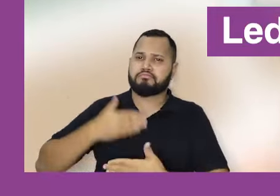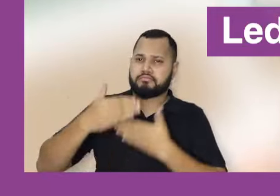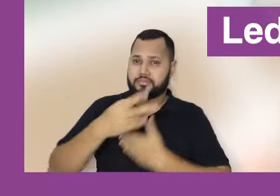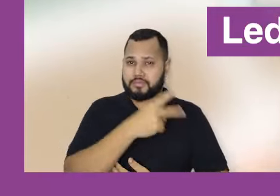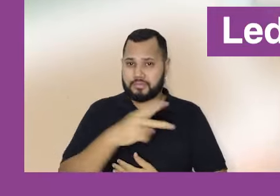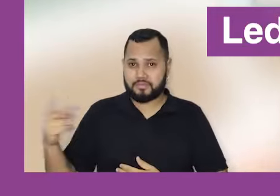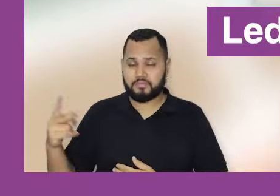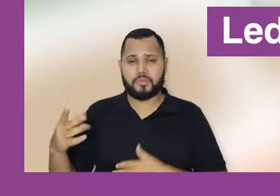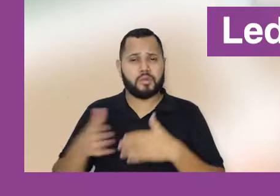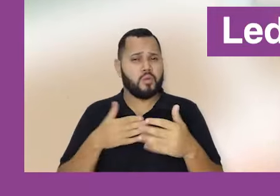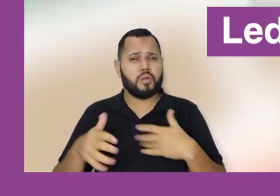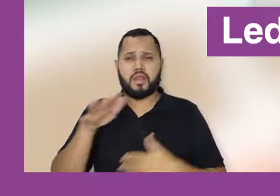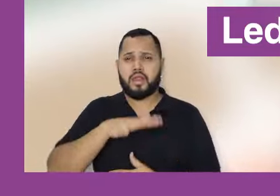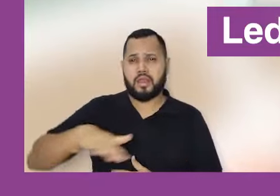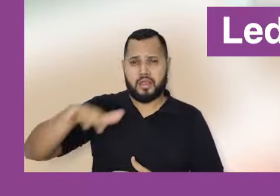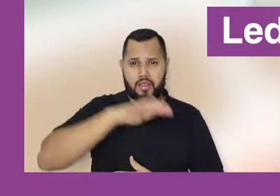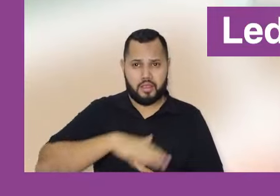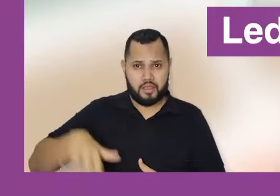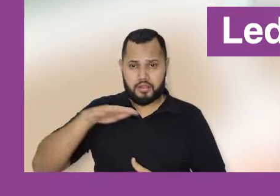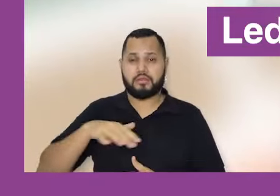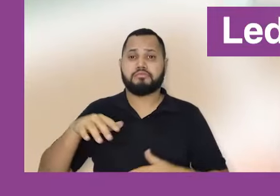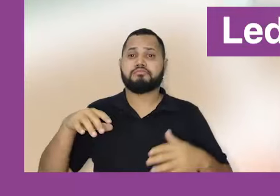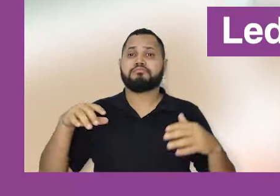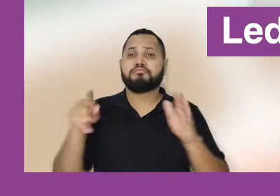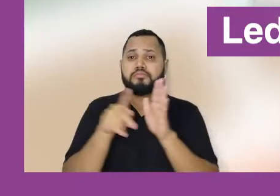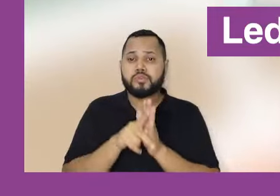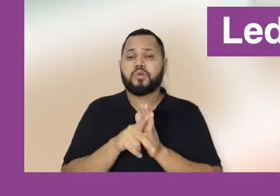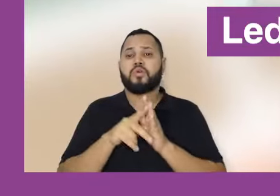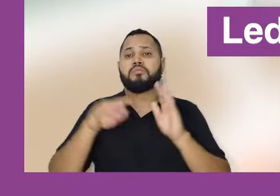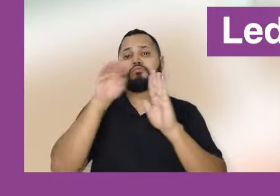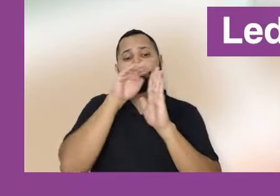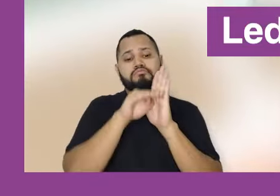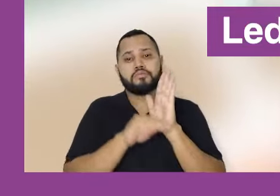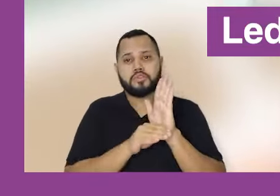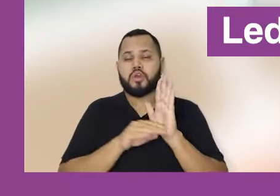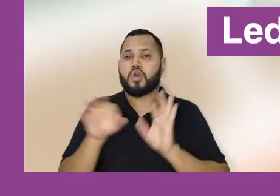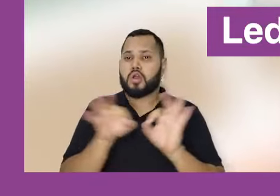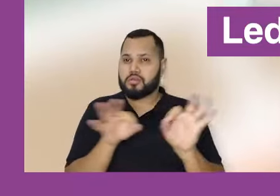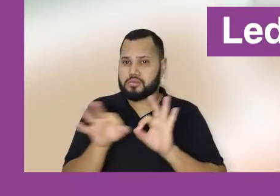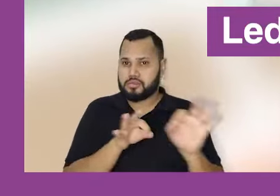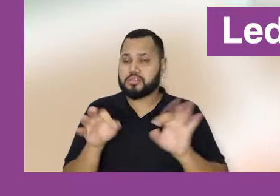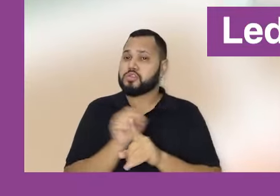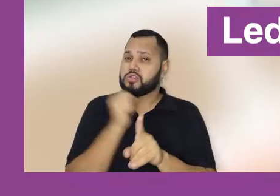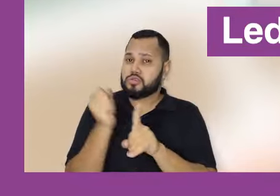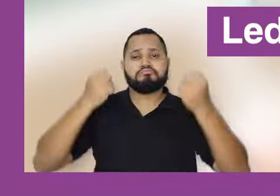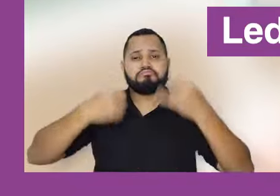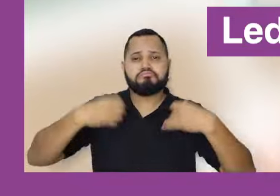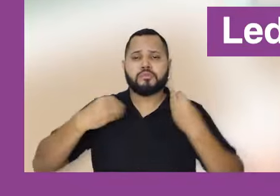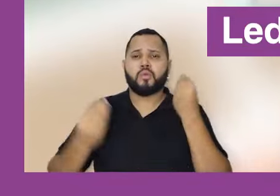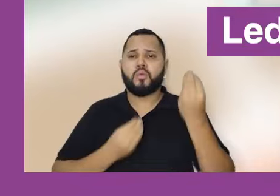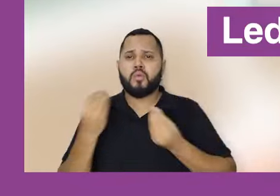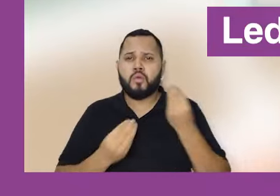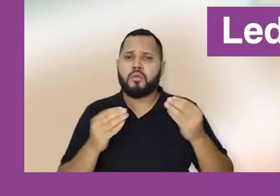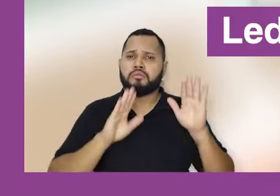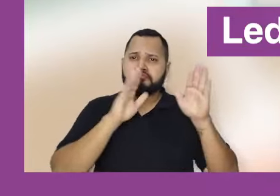e por aí vai então não necessariamente sou eu a pessoa mais qualificada para falar disso e de falar quais são as ações